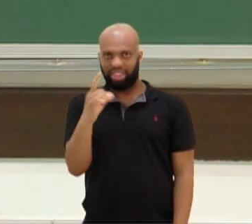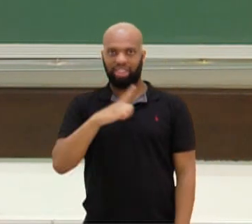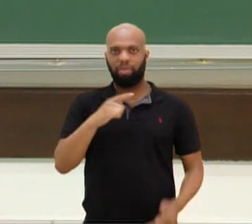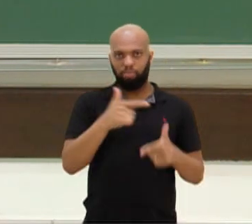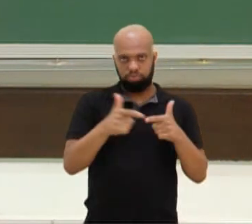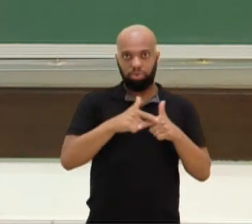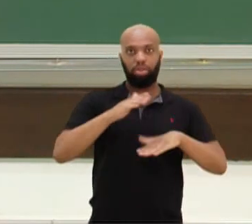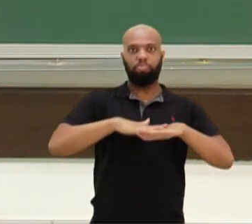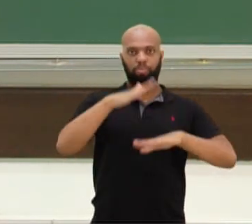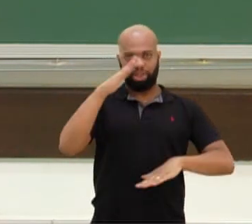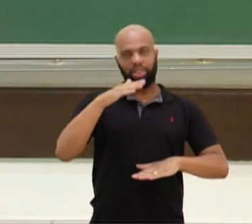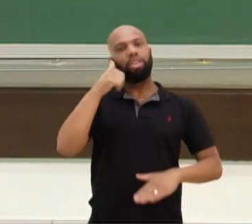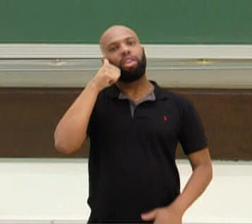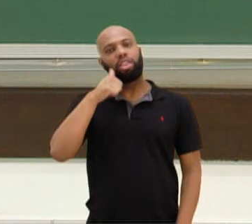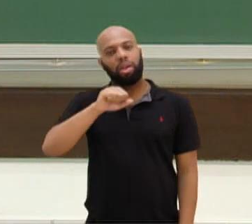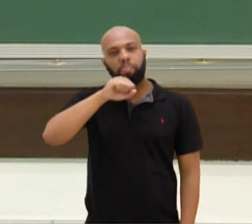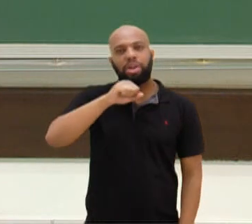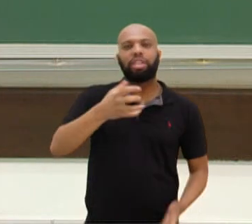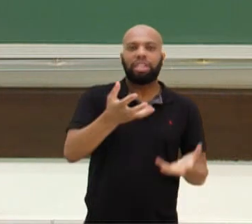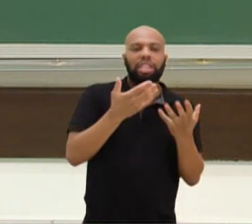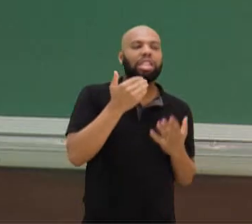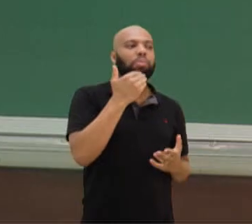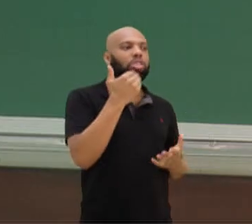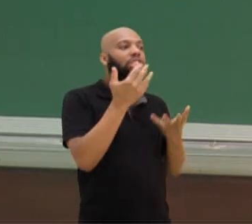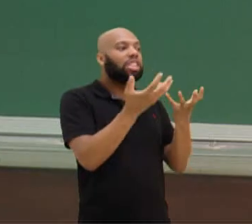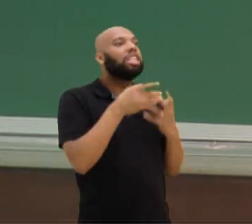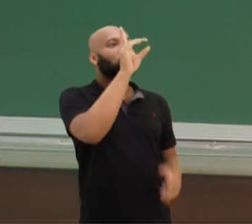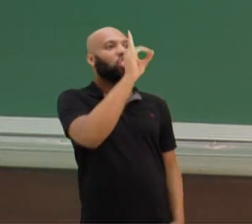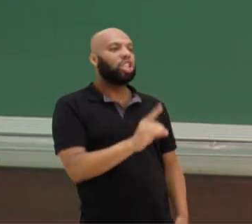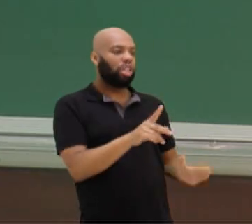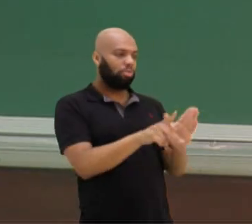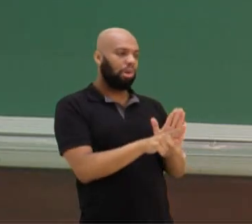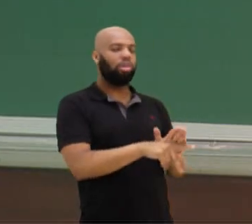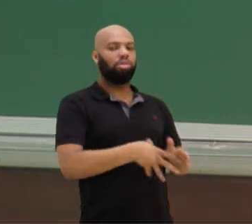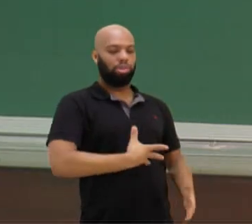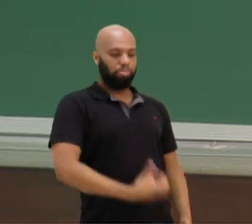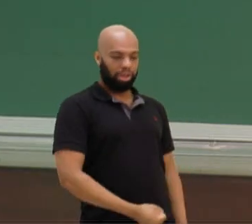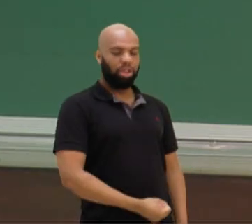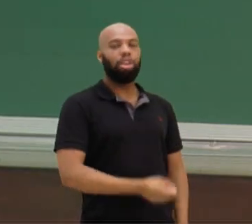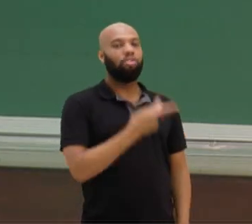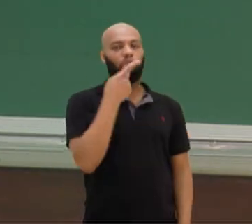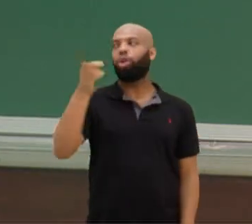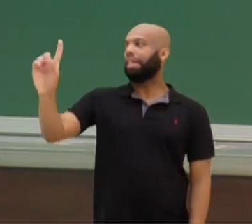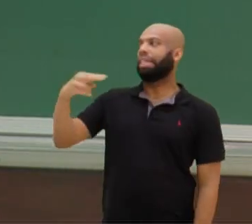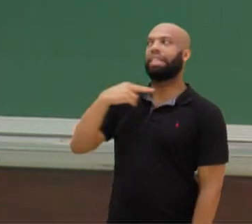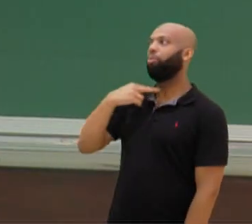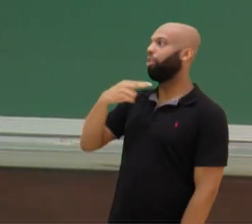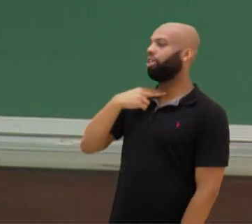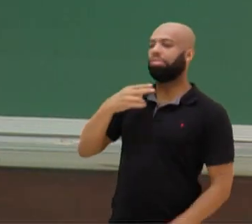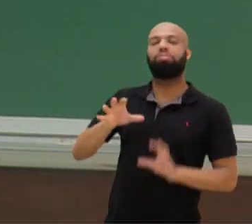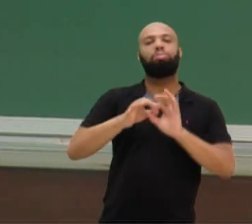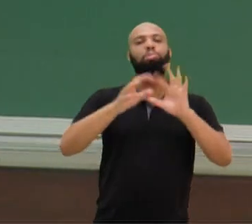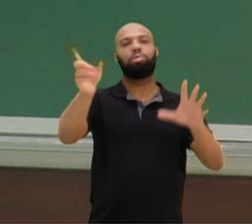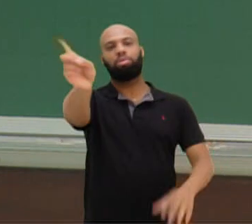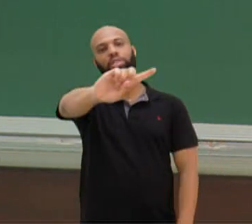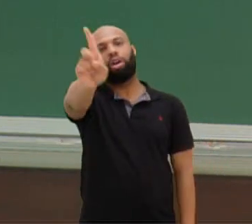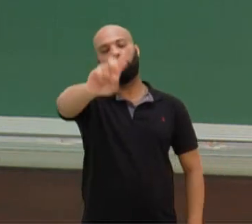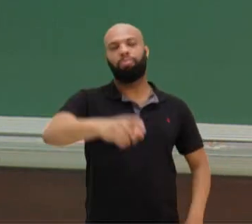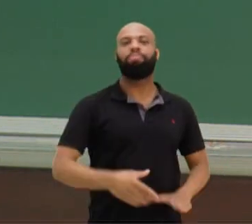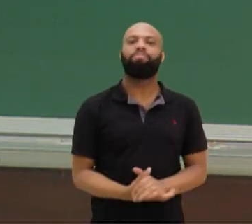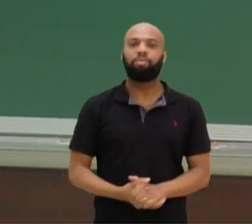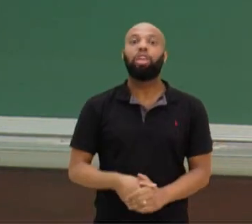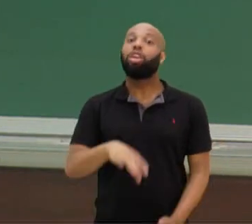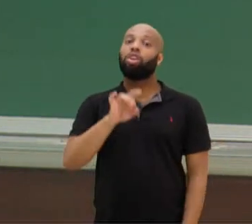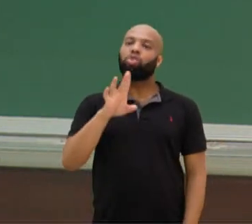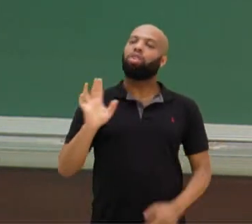E, né, as mães, então, estavam lá, algumas pedindo o direito de abortar. Foi negado, então não foi concedido esse direito, né? Só